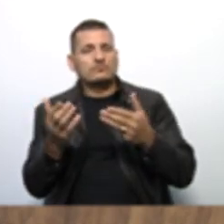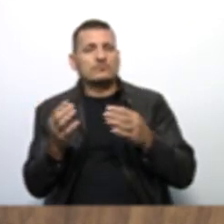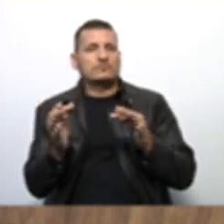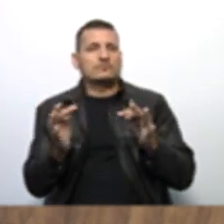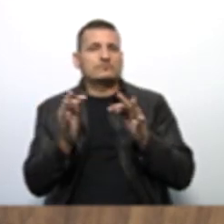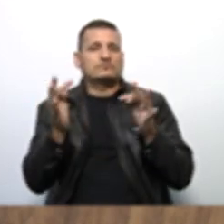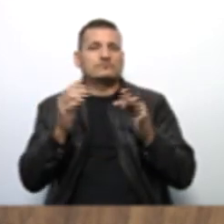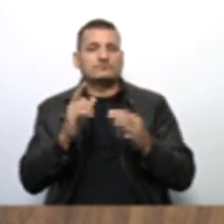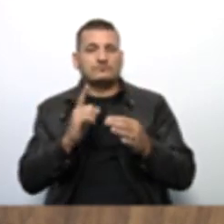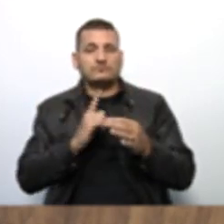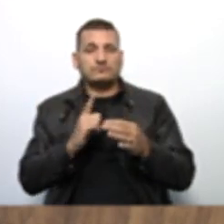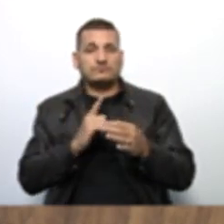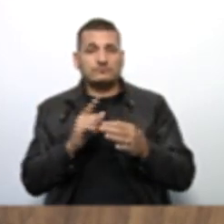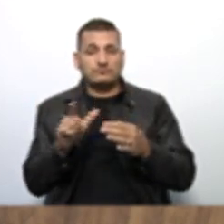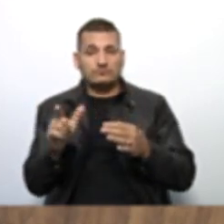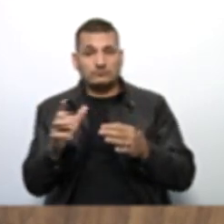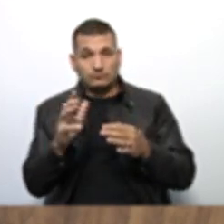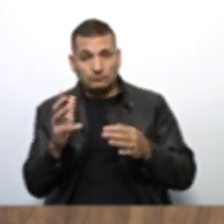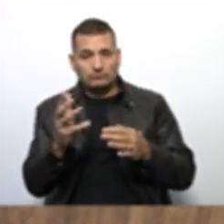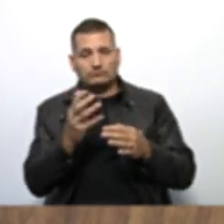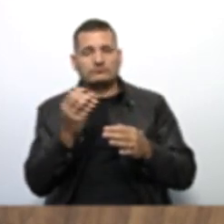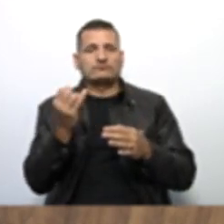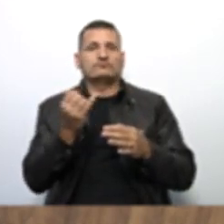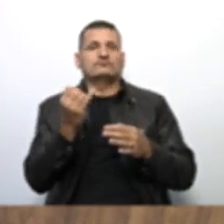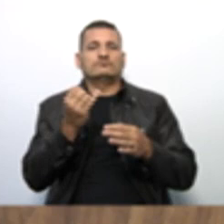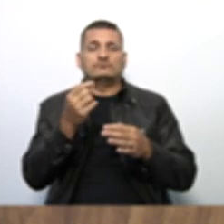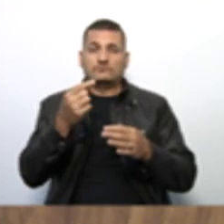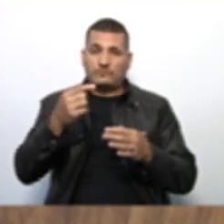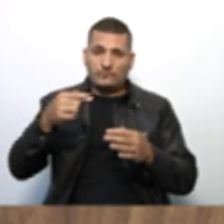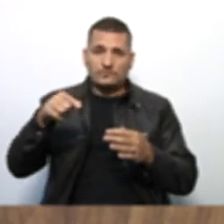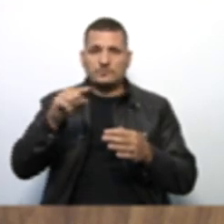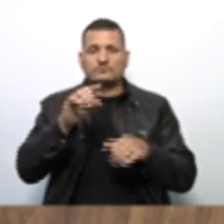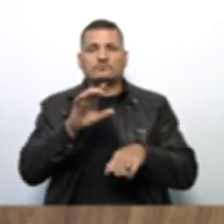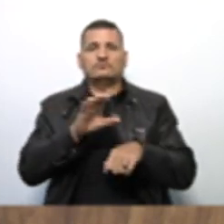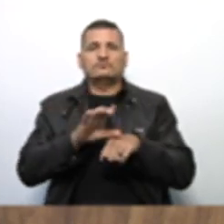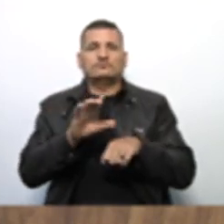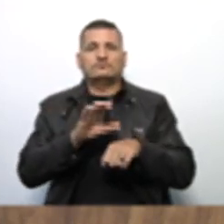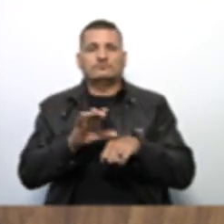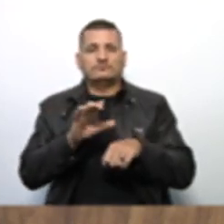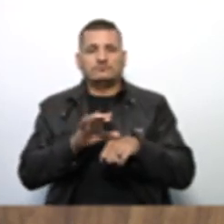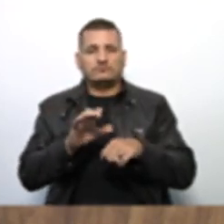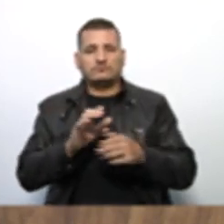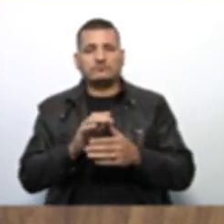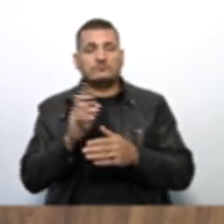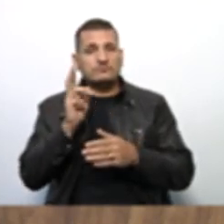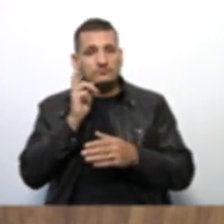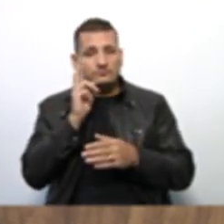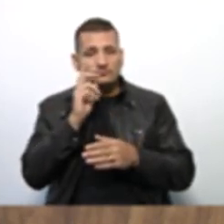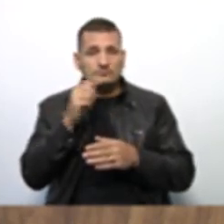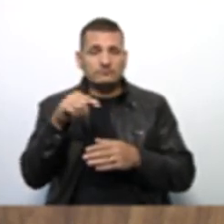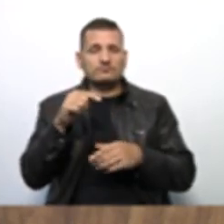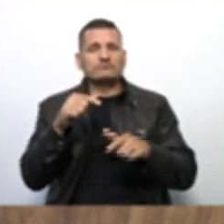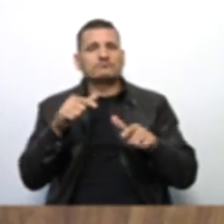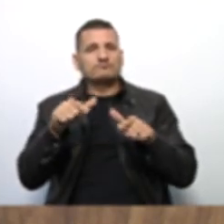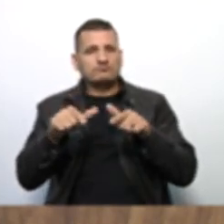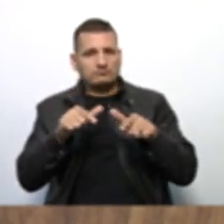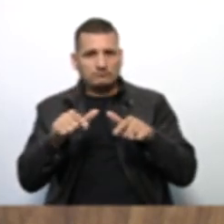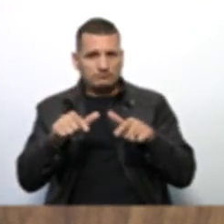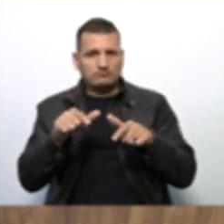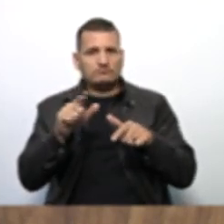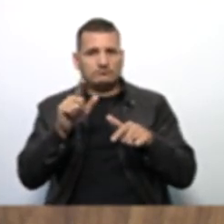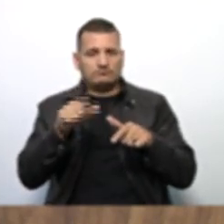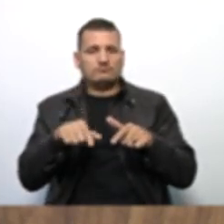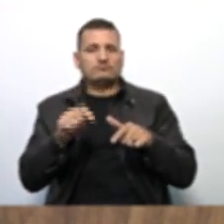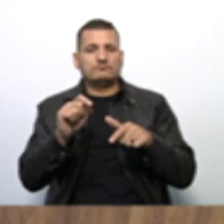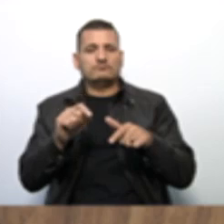acesso. Isso tudo é muito importante para quem está aqui no curso de informática para a internet também. Lembrando que vocês vão trabalhar para isso, né?